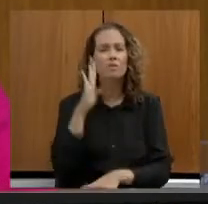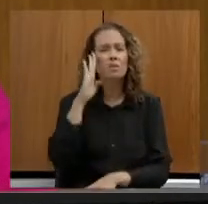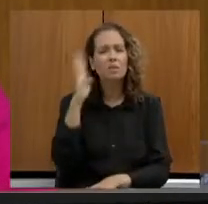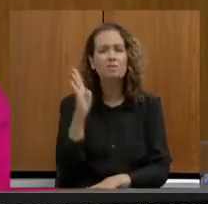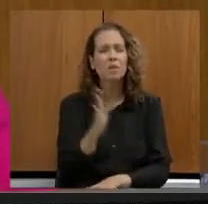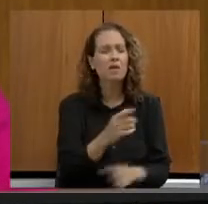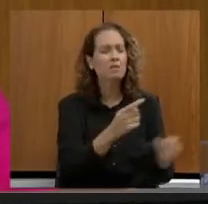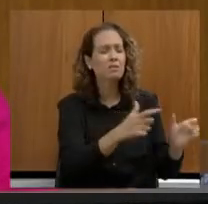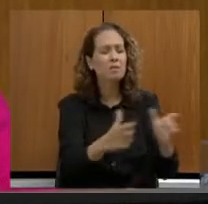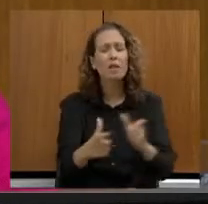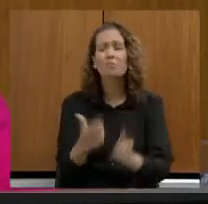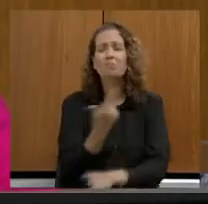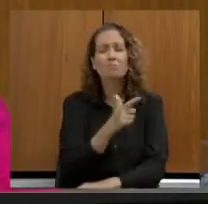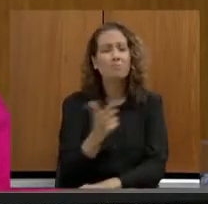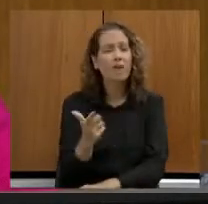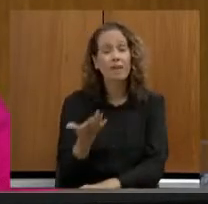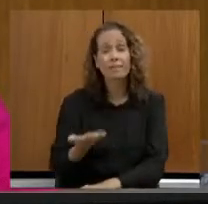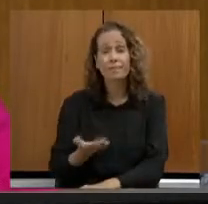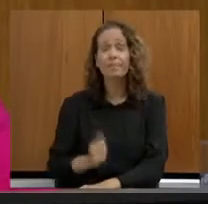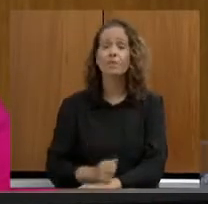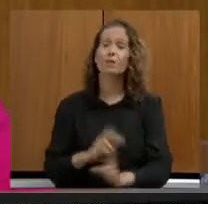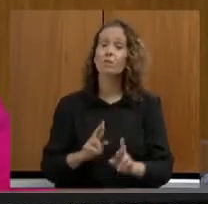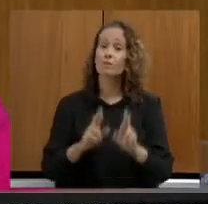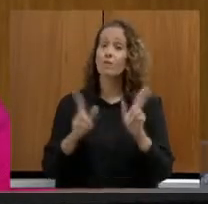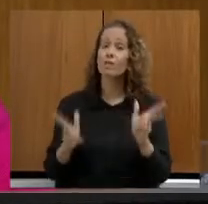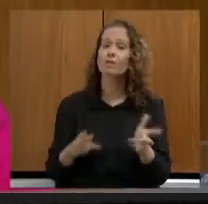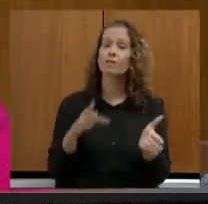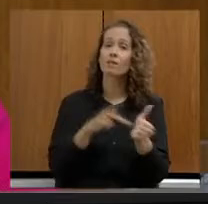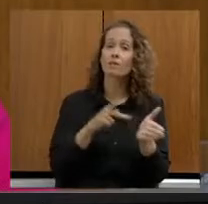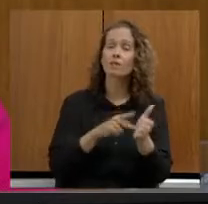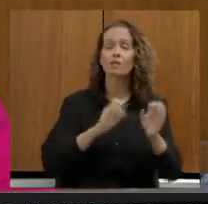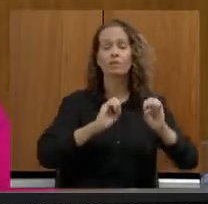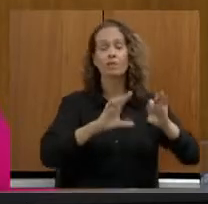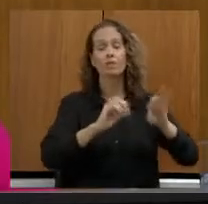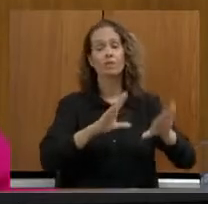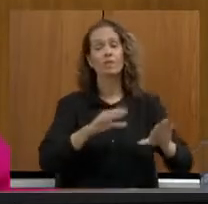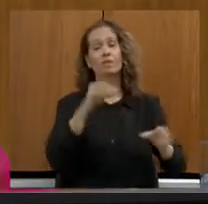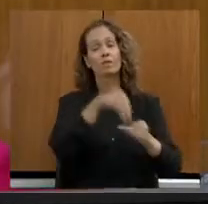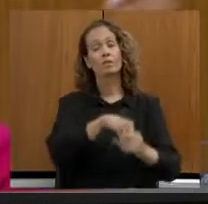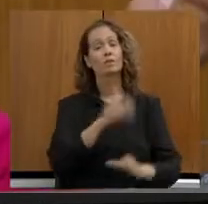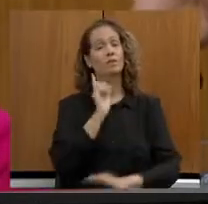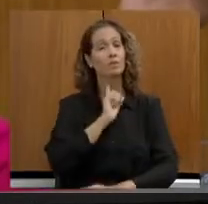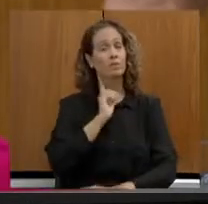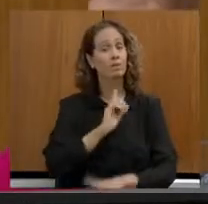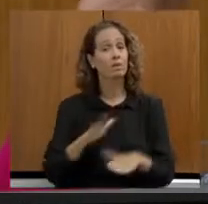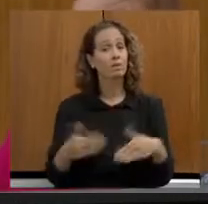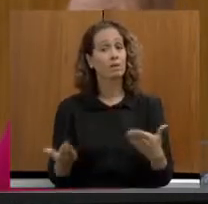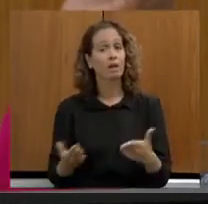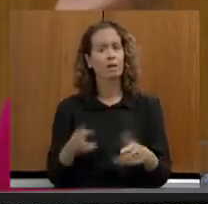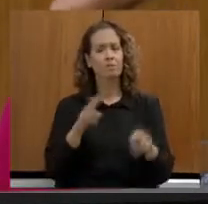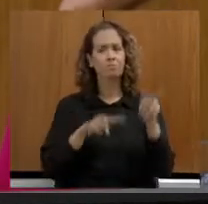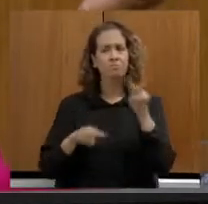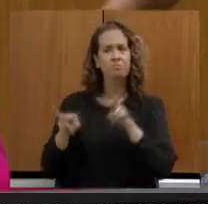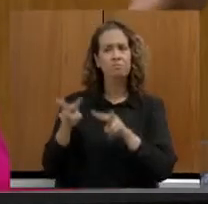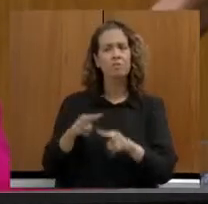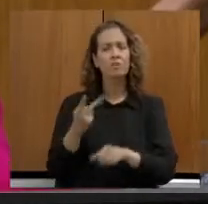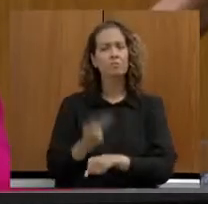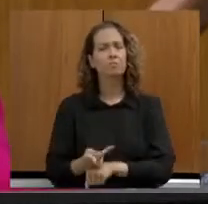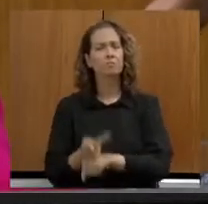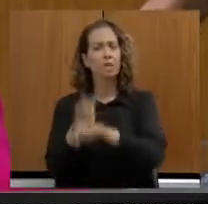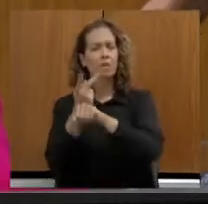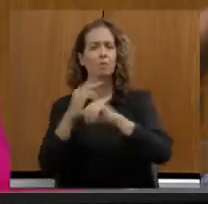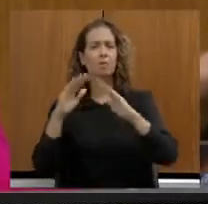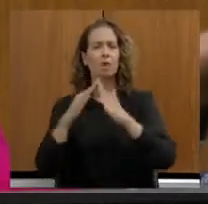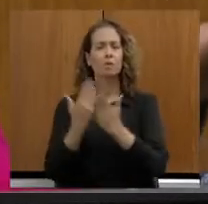comunidades então a diferença muito grande realidade da educação em Minas Gerais então quando eu vejo as vezes essas premiações para escola